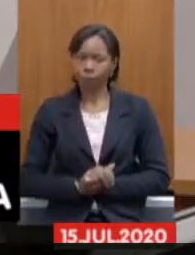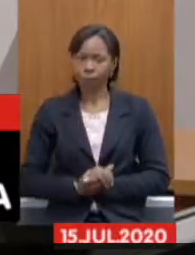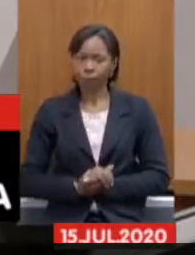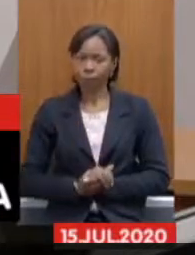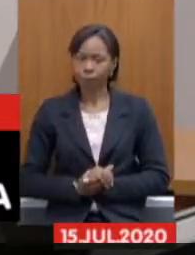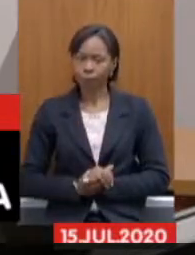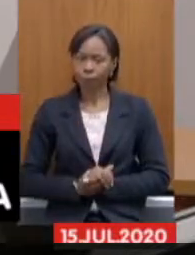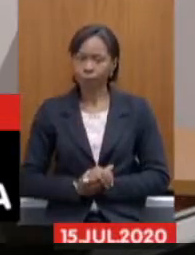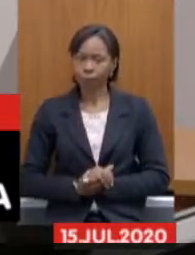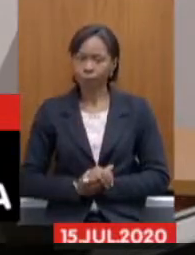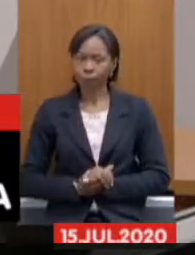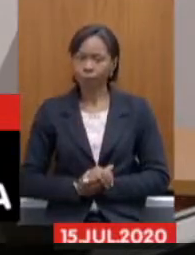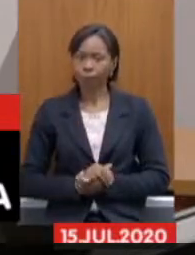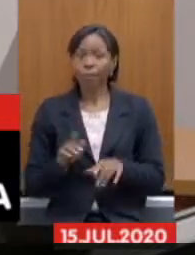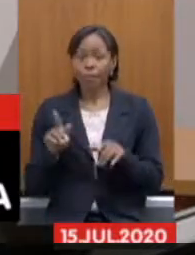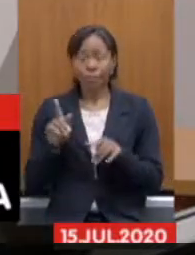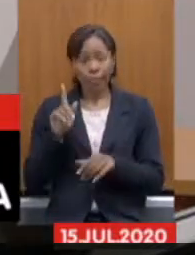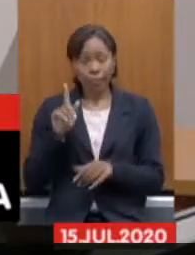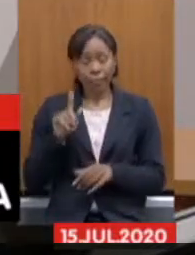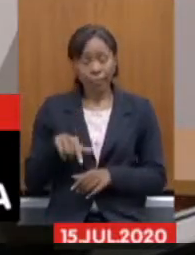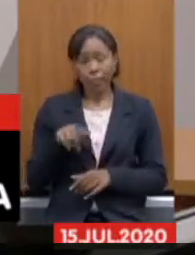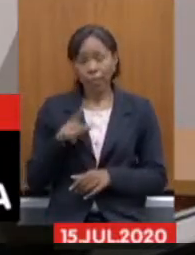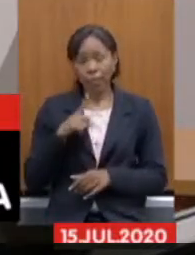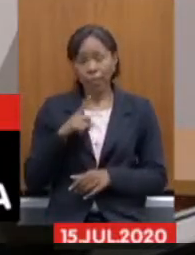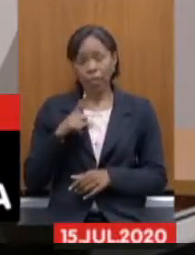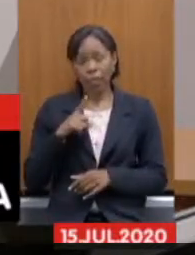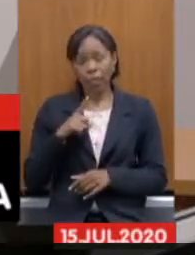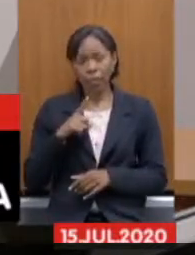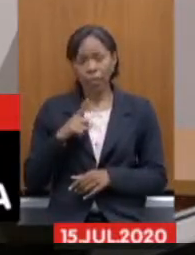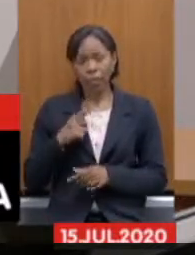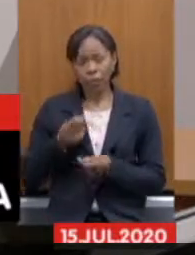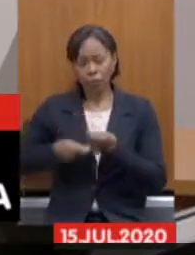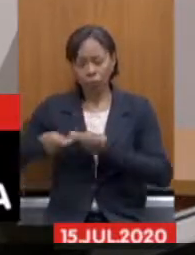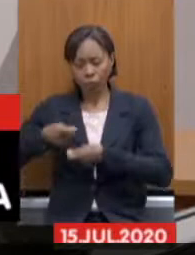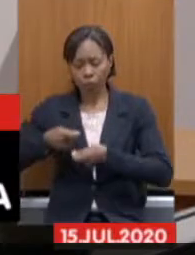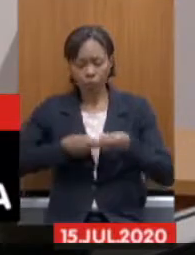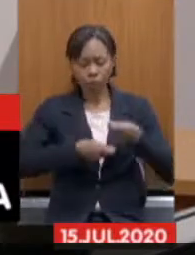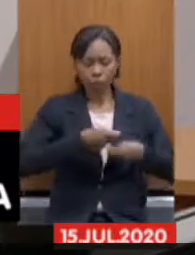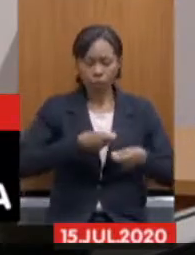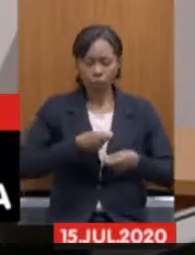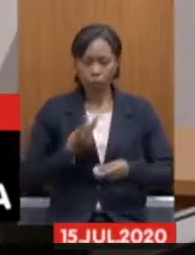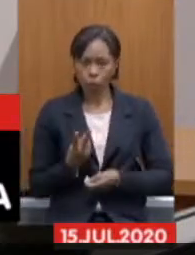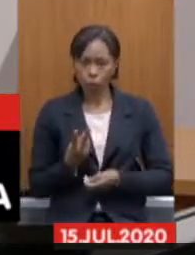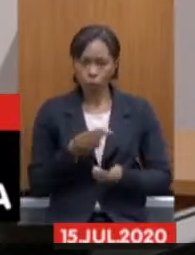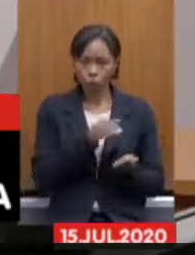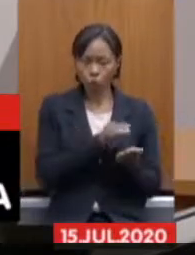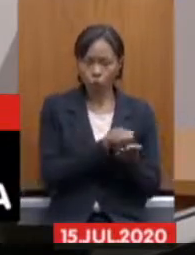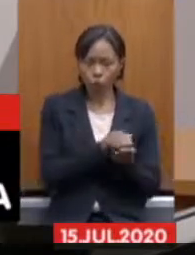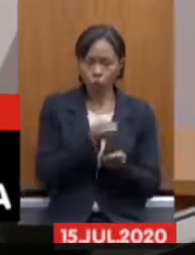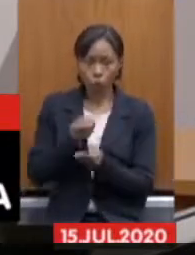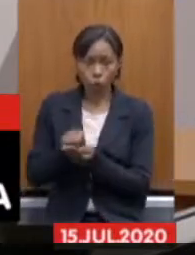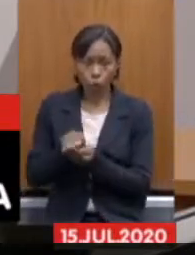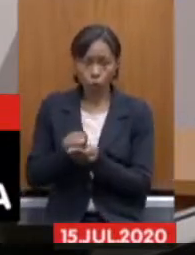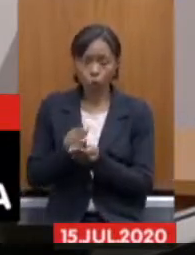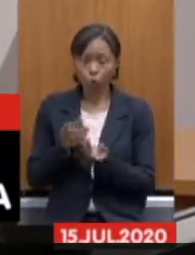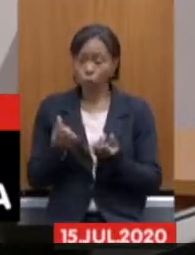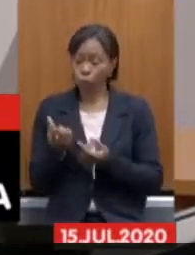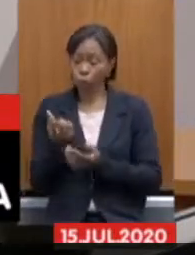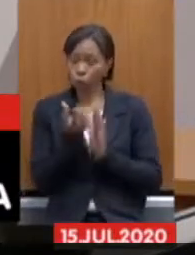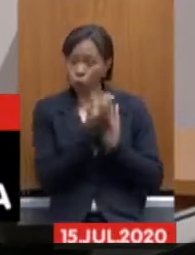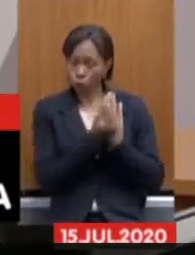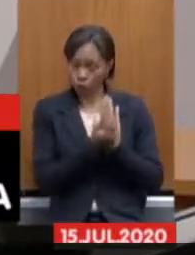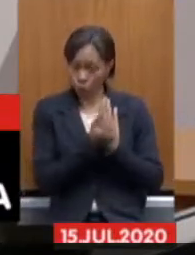ela está consegue administrar dois fundos o fundo fundo financeiro de